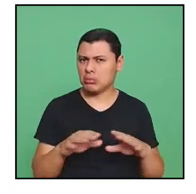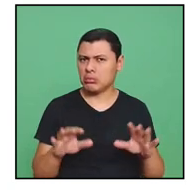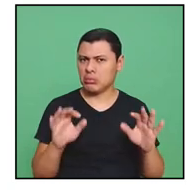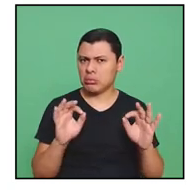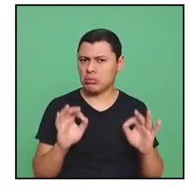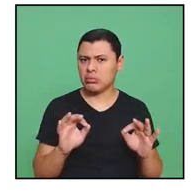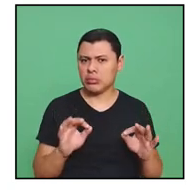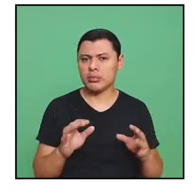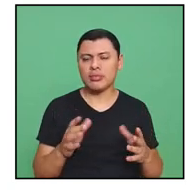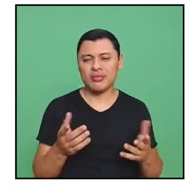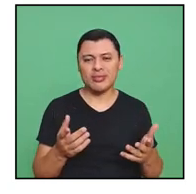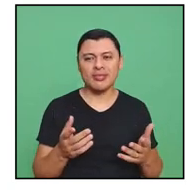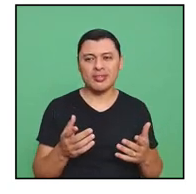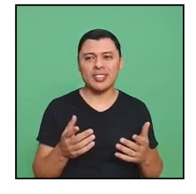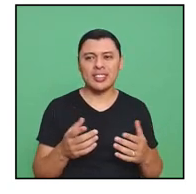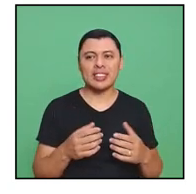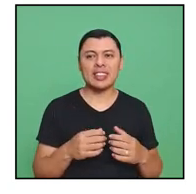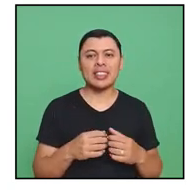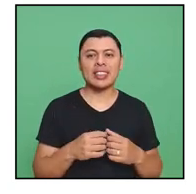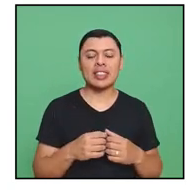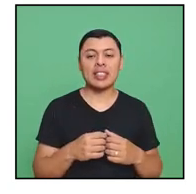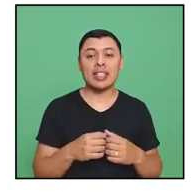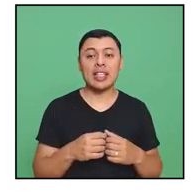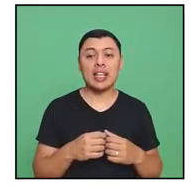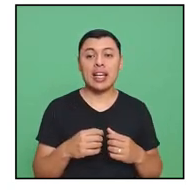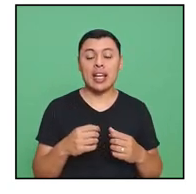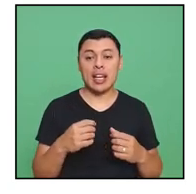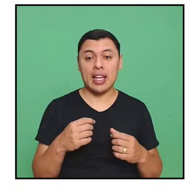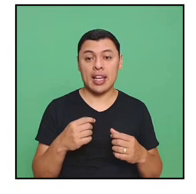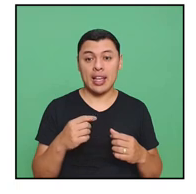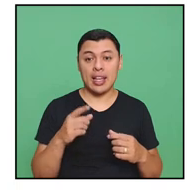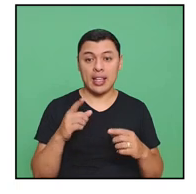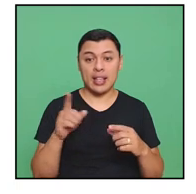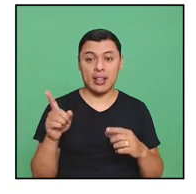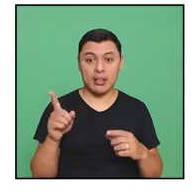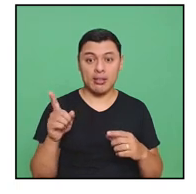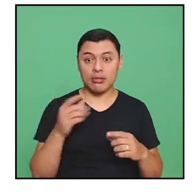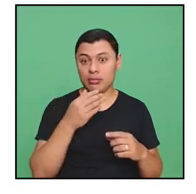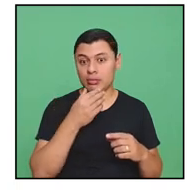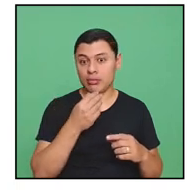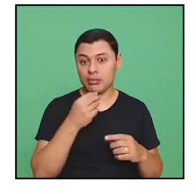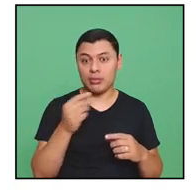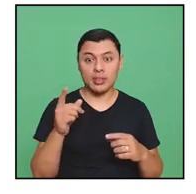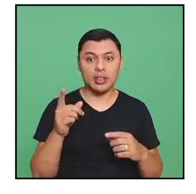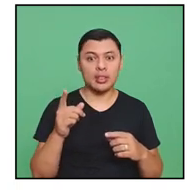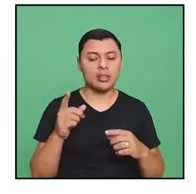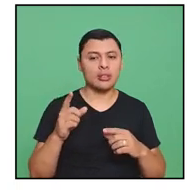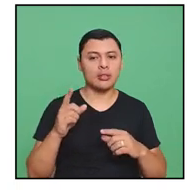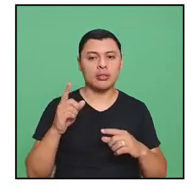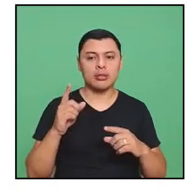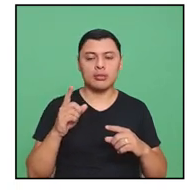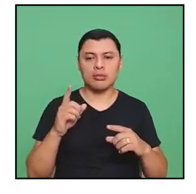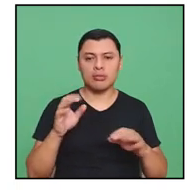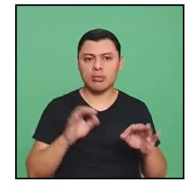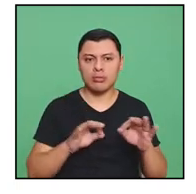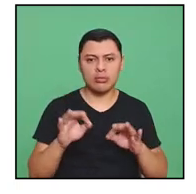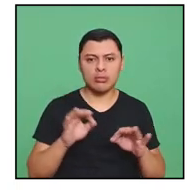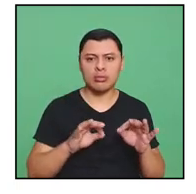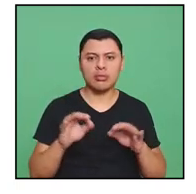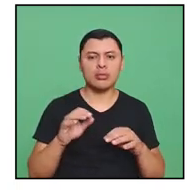Noah Davis, se você estiver vendo isso, esse camarada ele é Head of Digital Sales da Christie's Nova